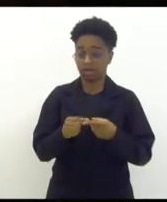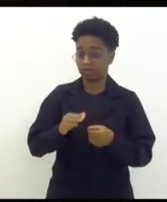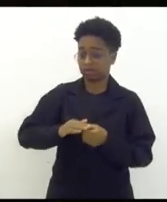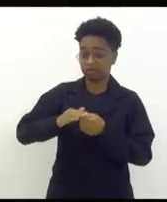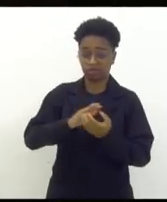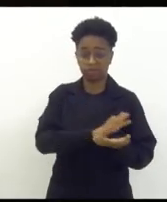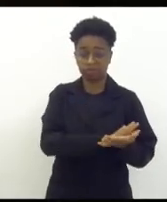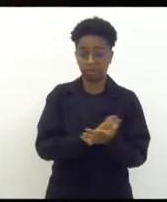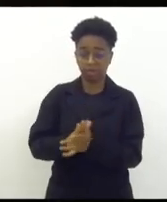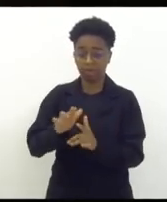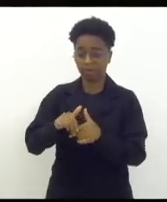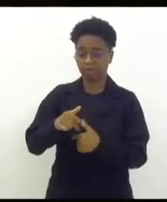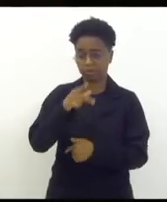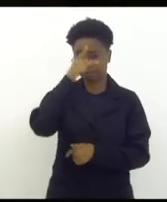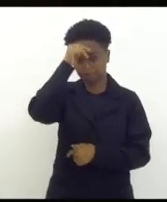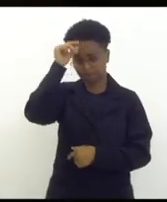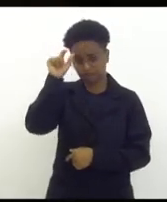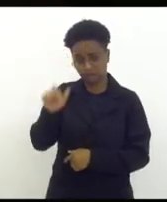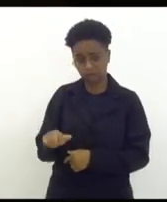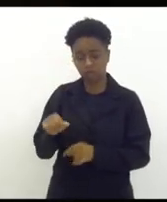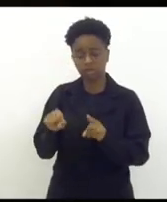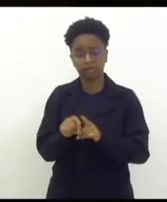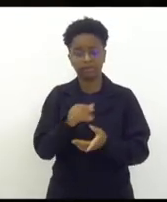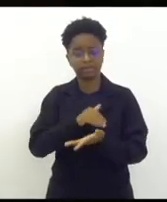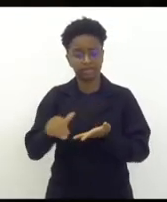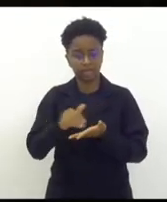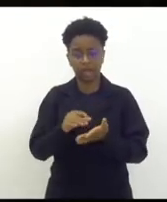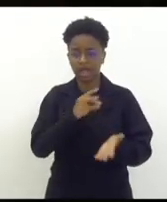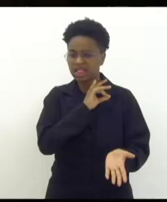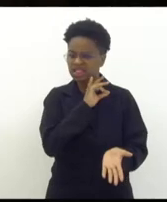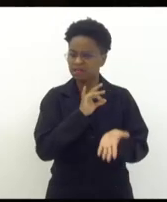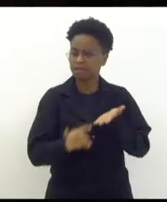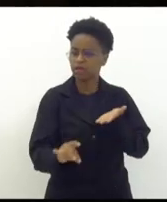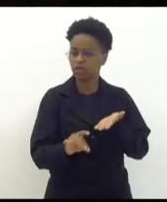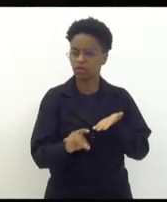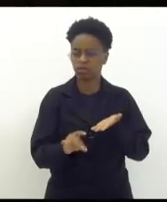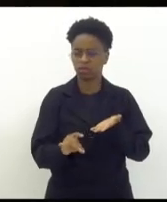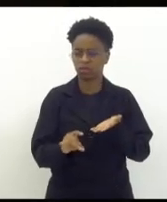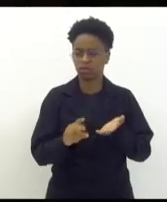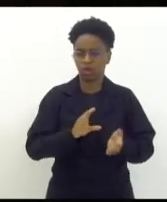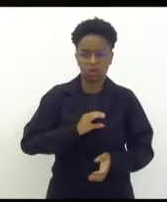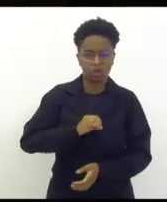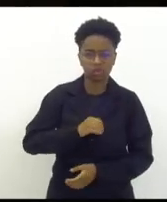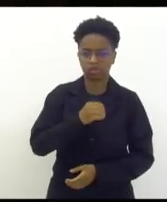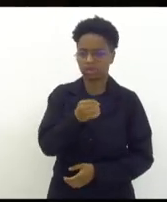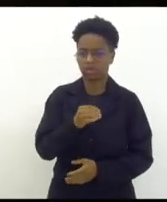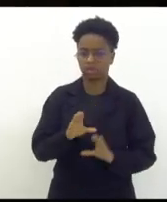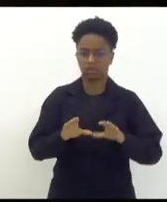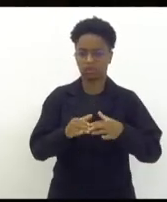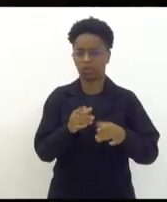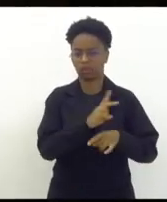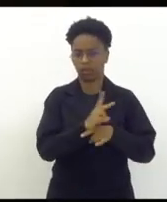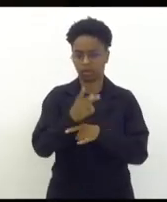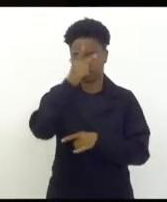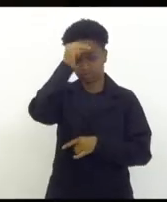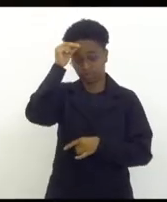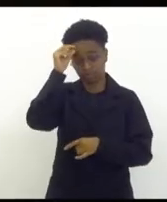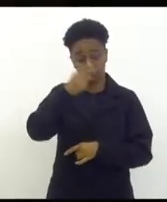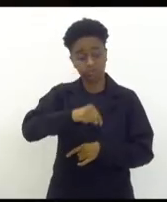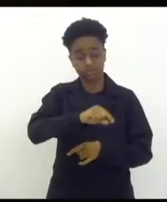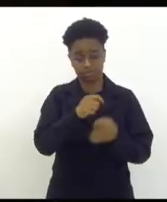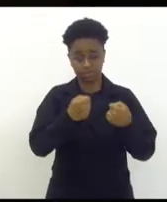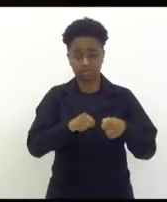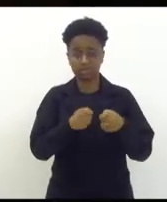prefeito por esse secretário que são inimigos e odeiam a guarda municipal Vocês precisam de uma carreira